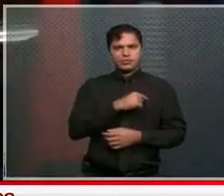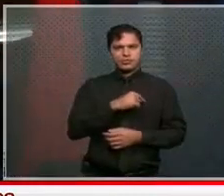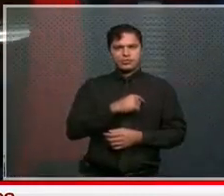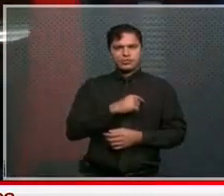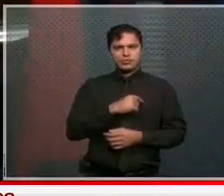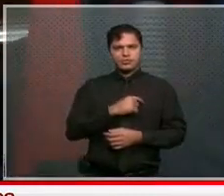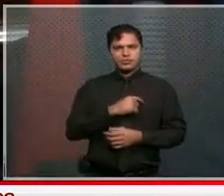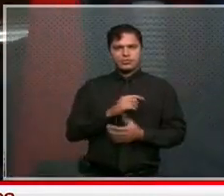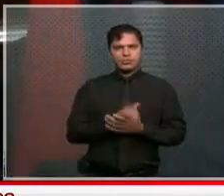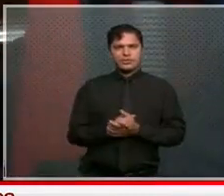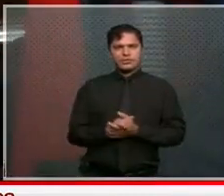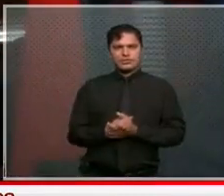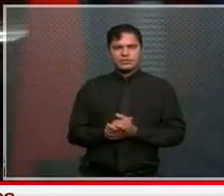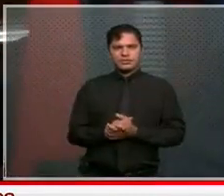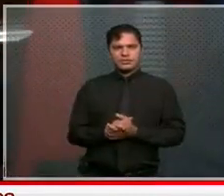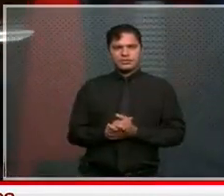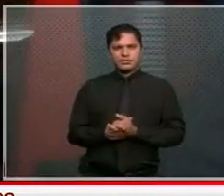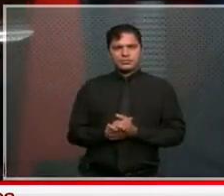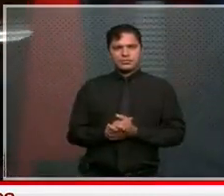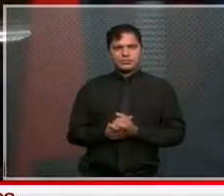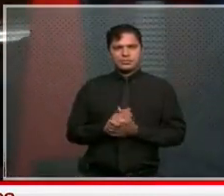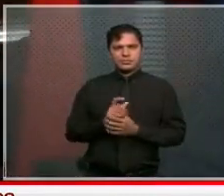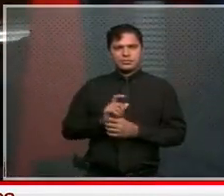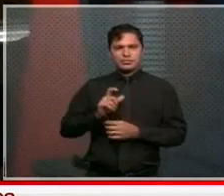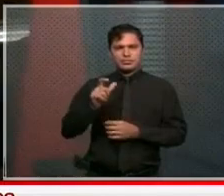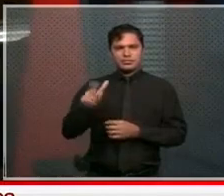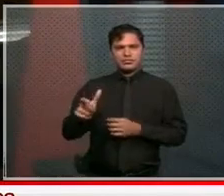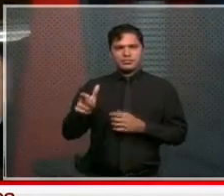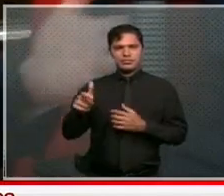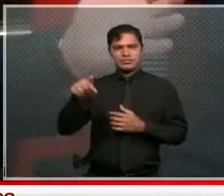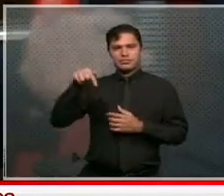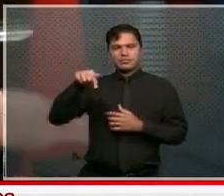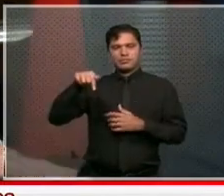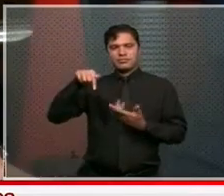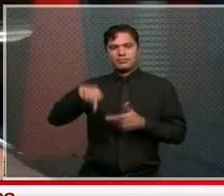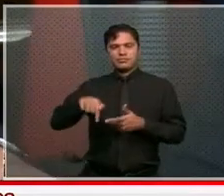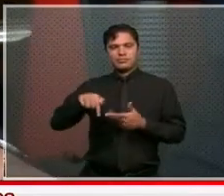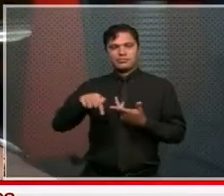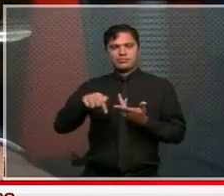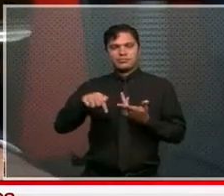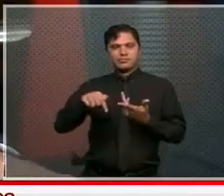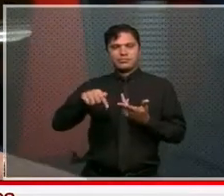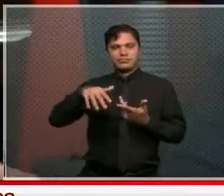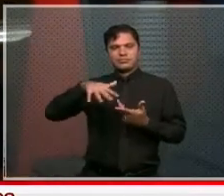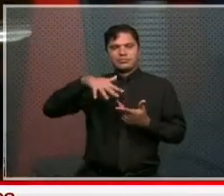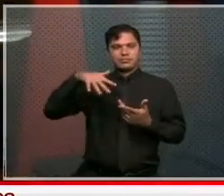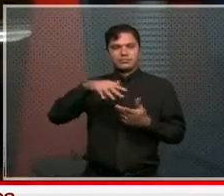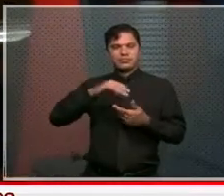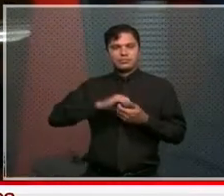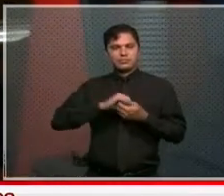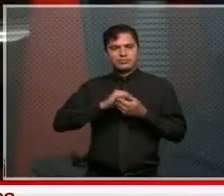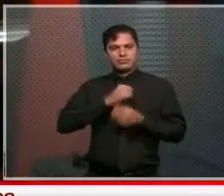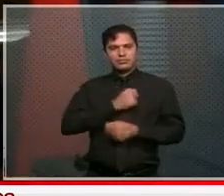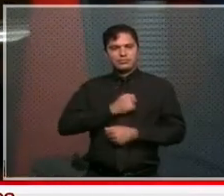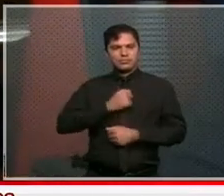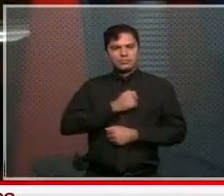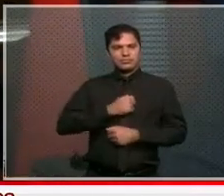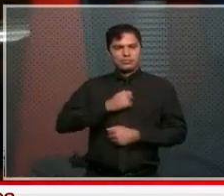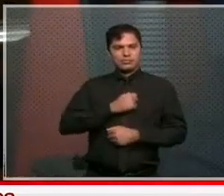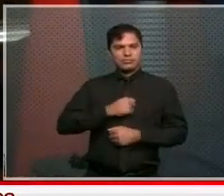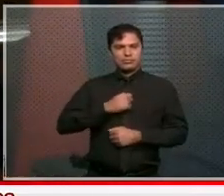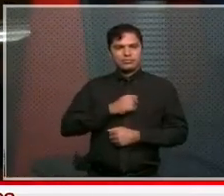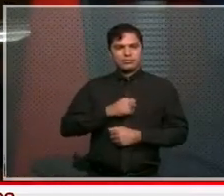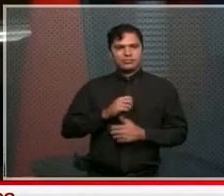Queria convidar para sua saudação vamos agora fazer algumas saudações mais breves